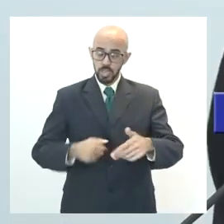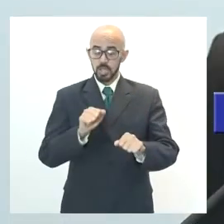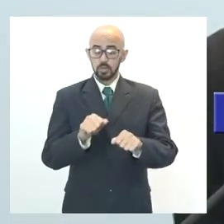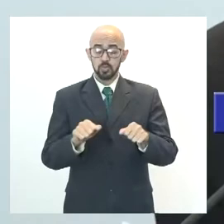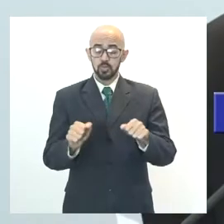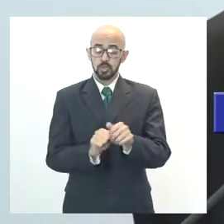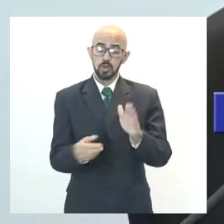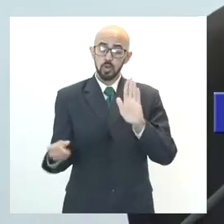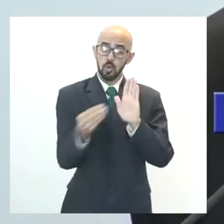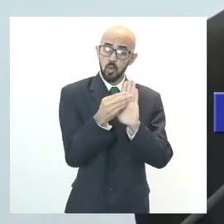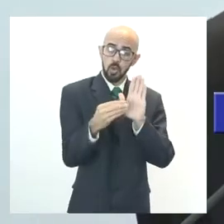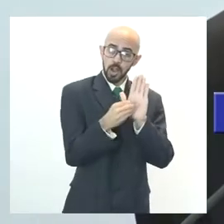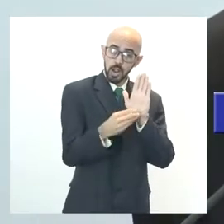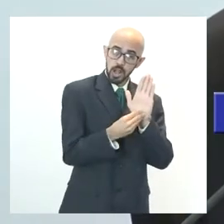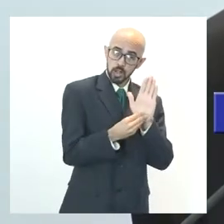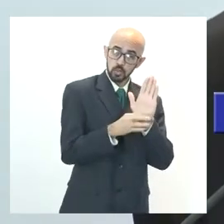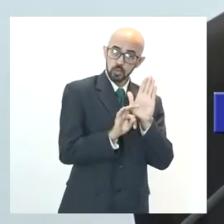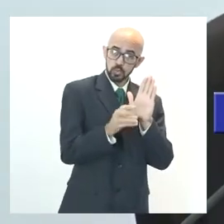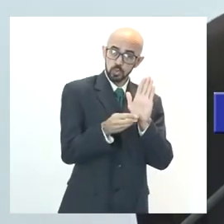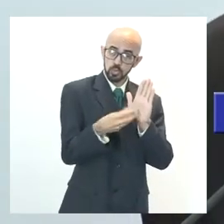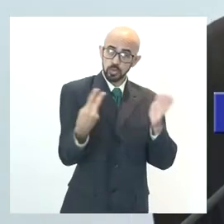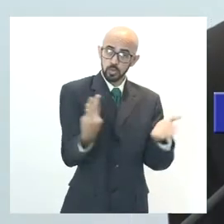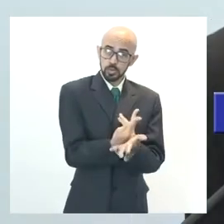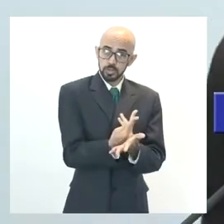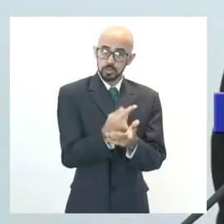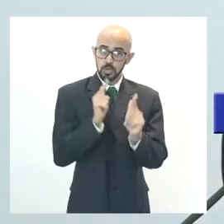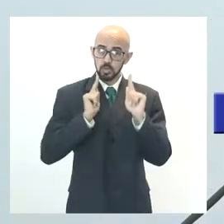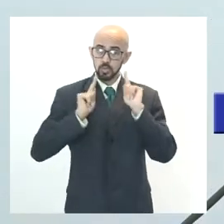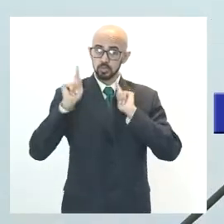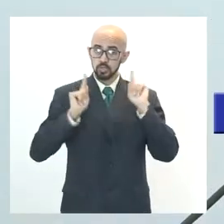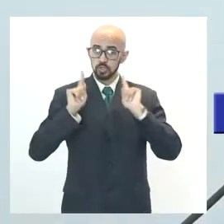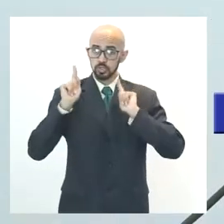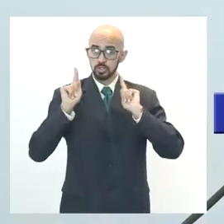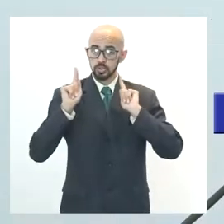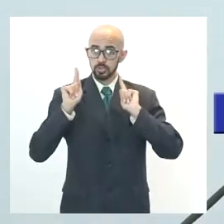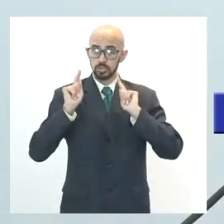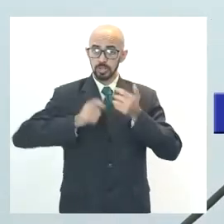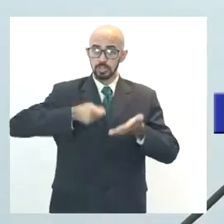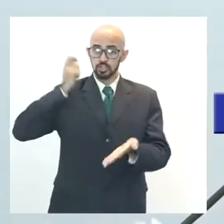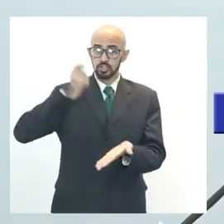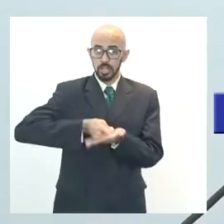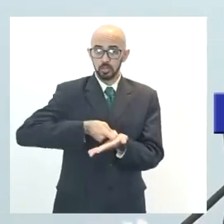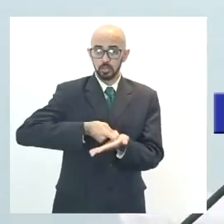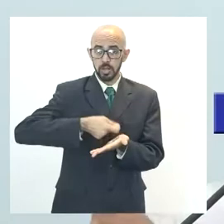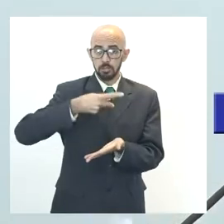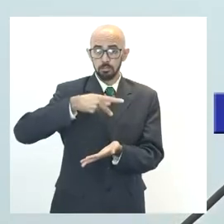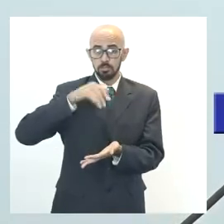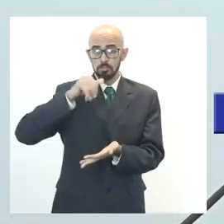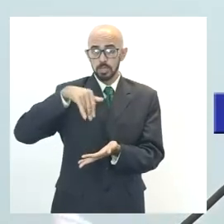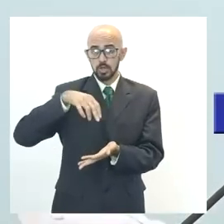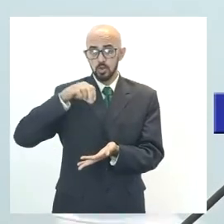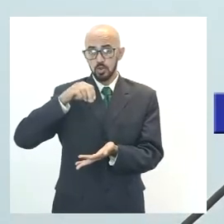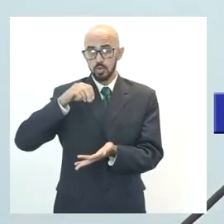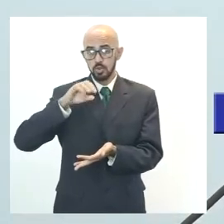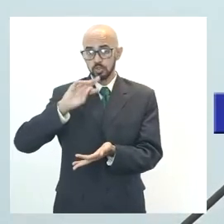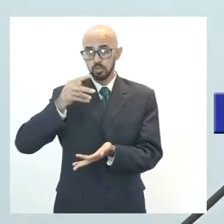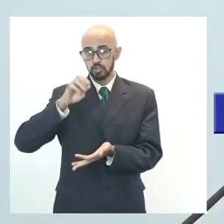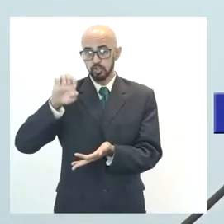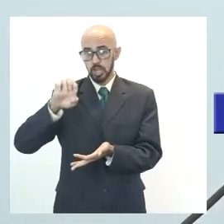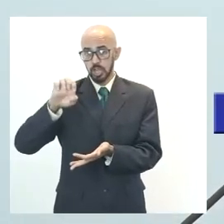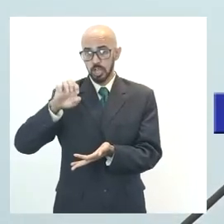o que foi implementado no Chile da ditadura pinochet e o povo chileno agora